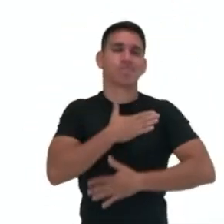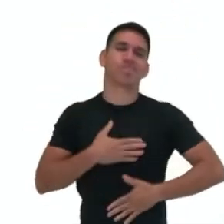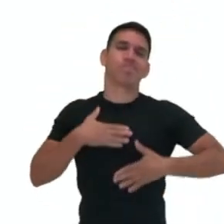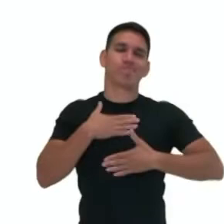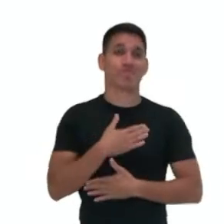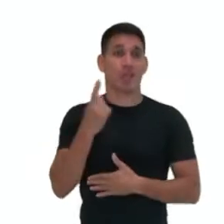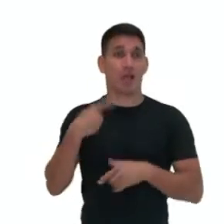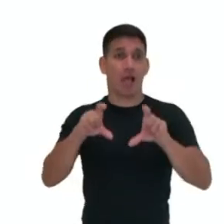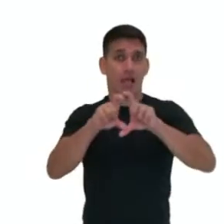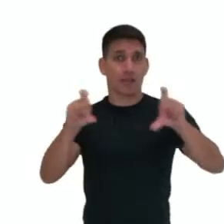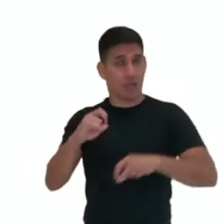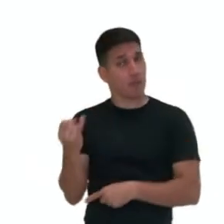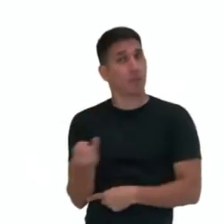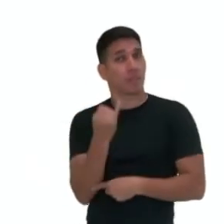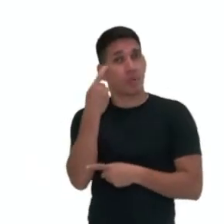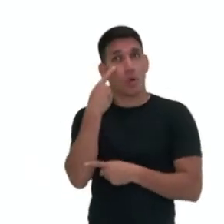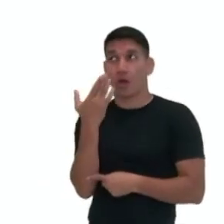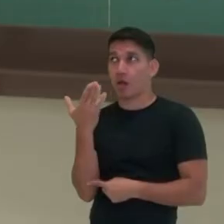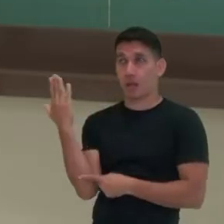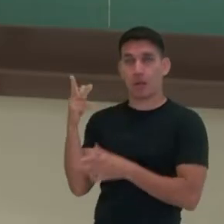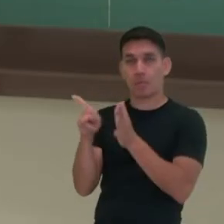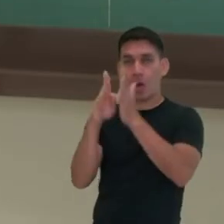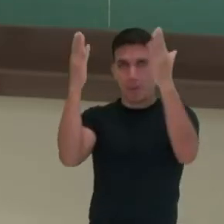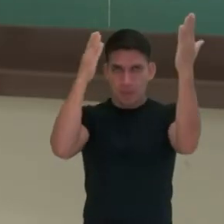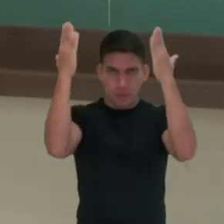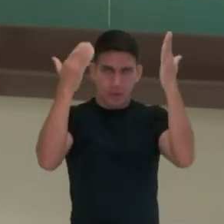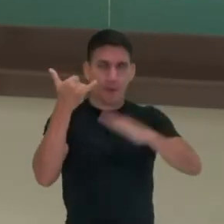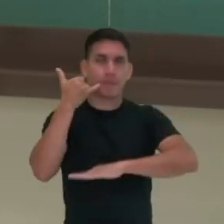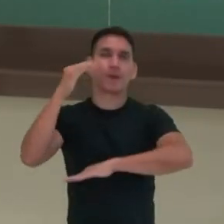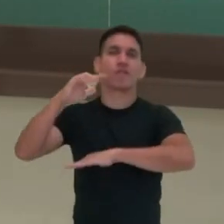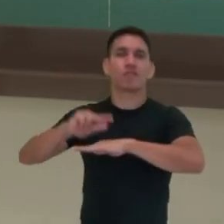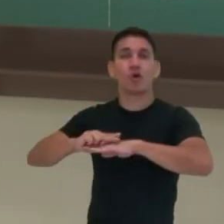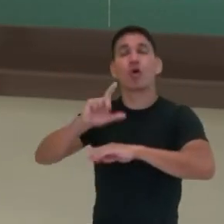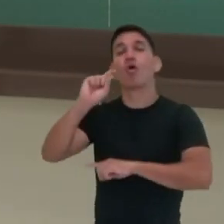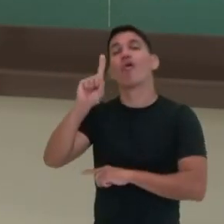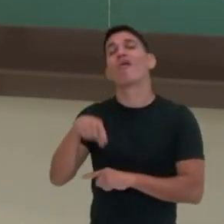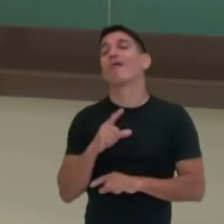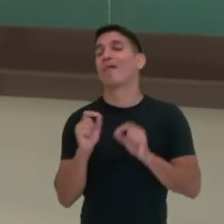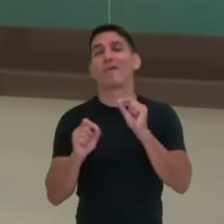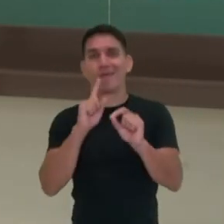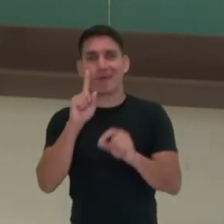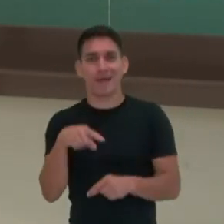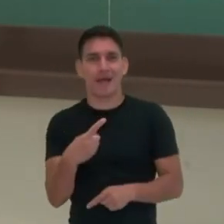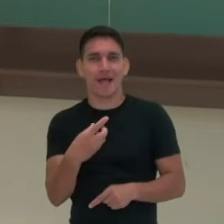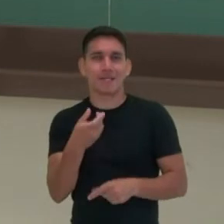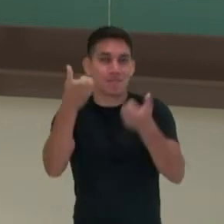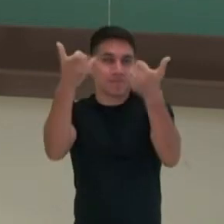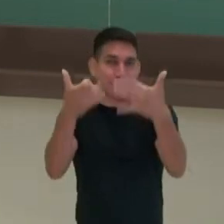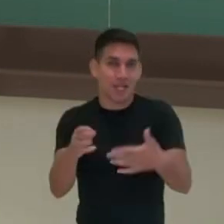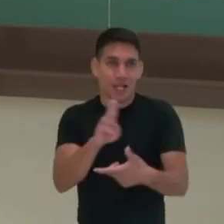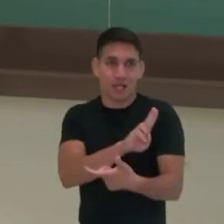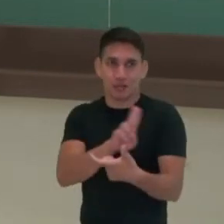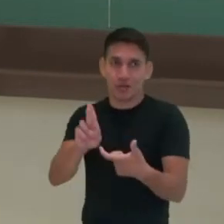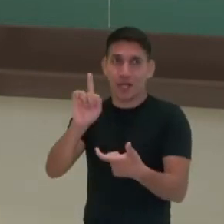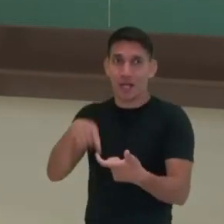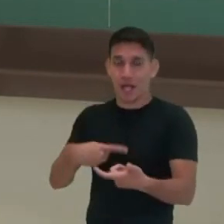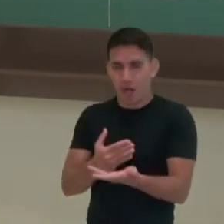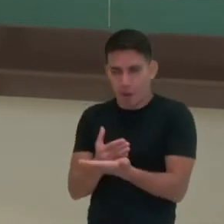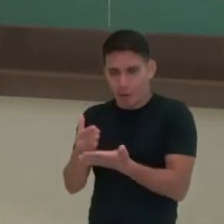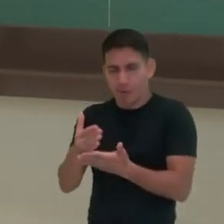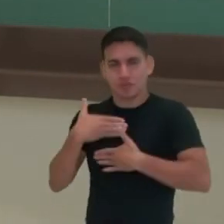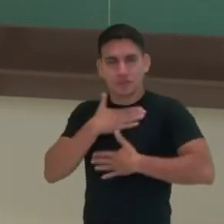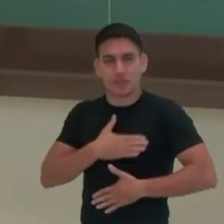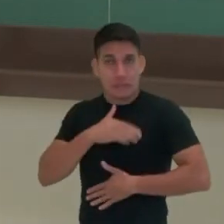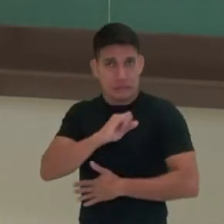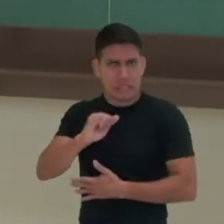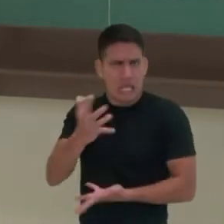termo importante dentro da psicanálise do Freud é justamente o que ele vai chamar de princípio de prazer. Caso você